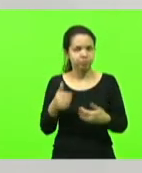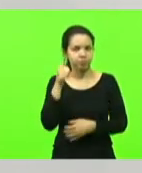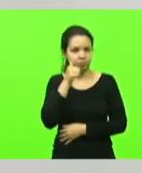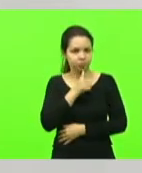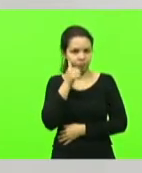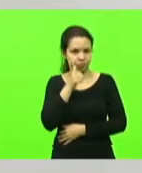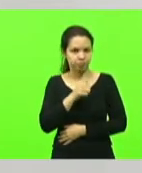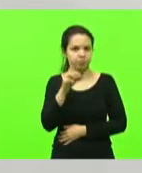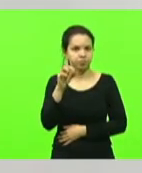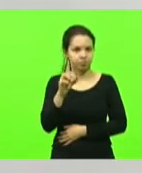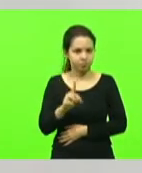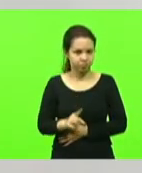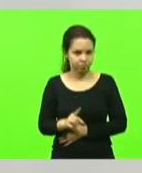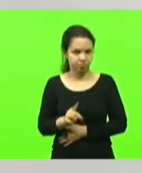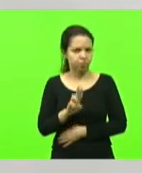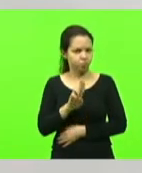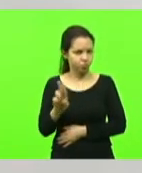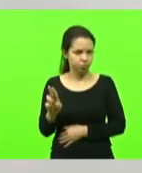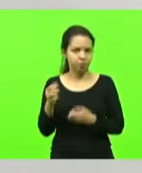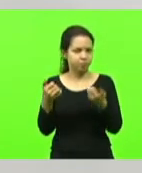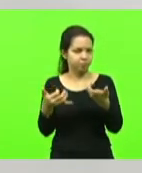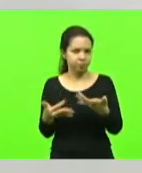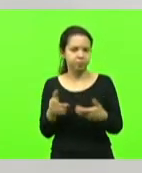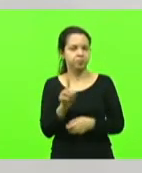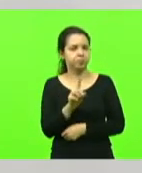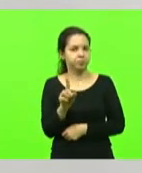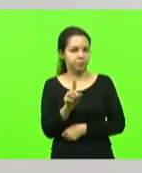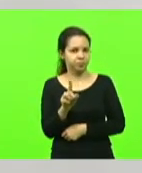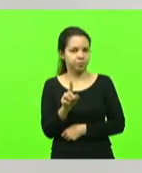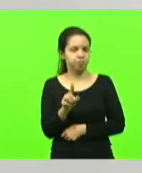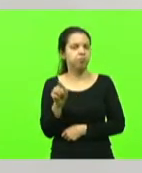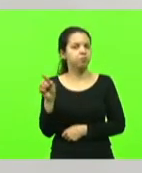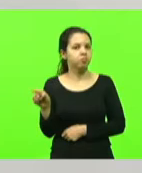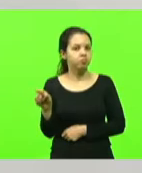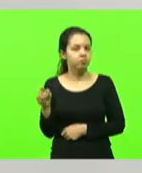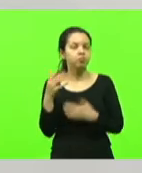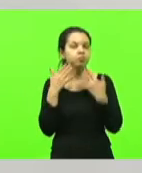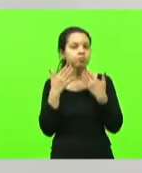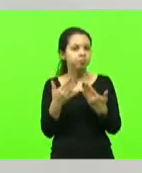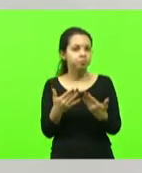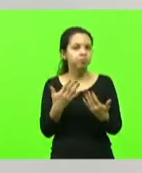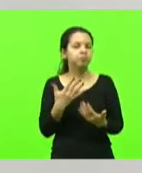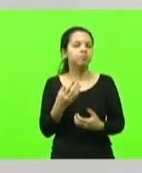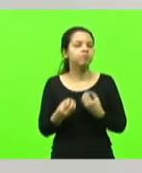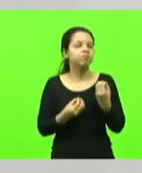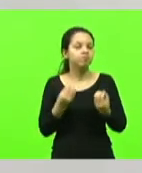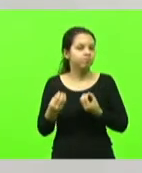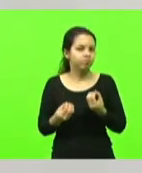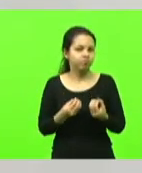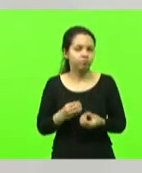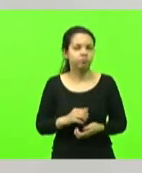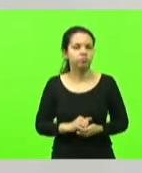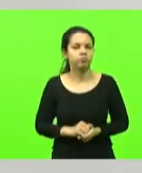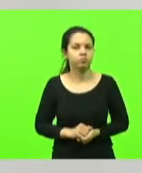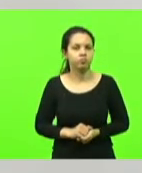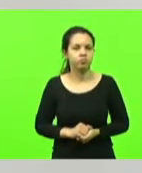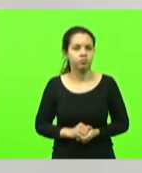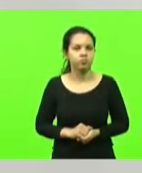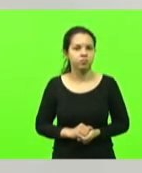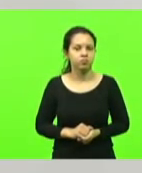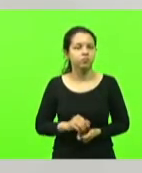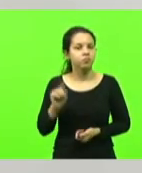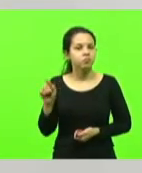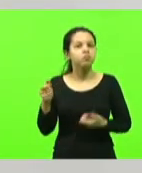nomes, mas que retrata a angústia dessas escolas. Vejam bem, meu argumento, abre